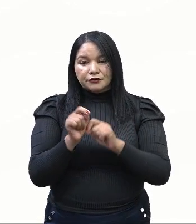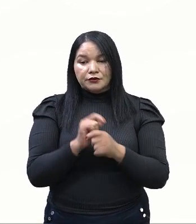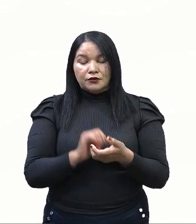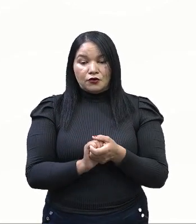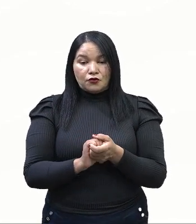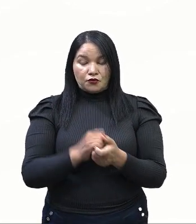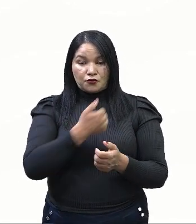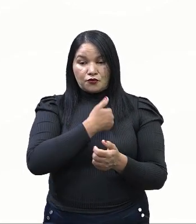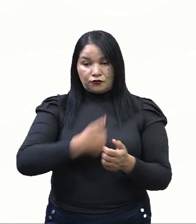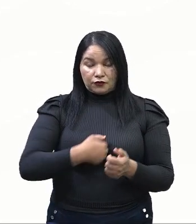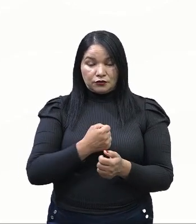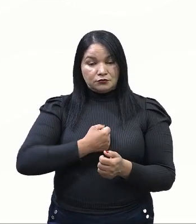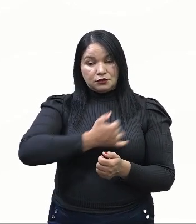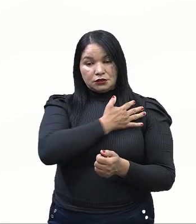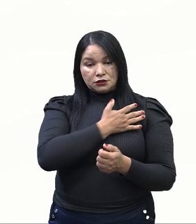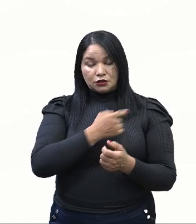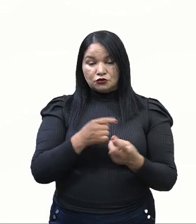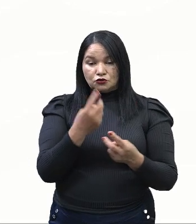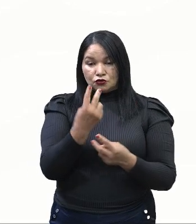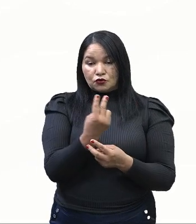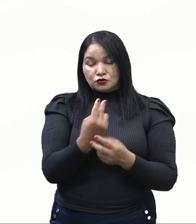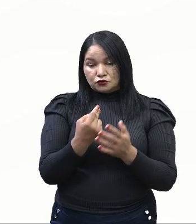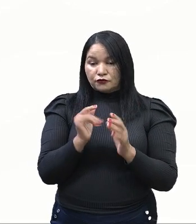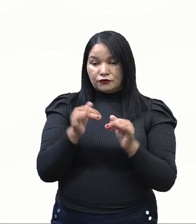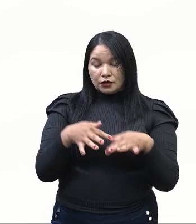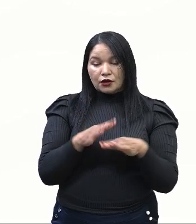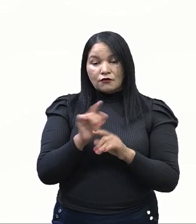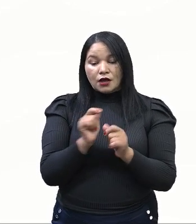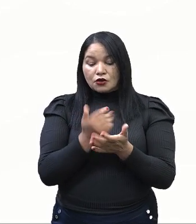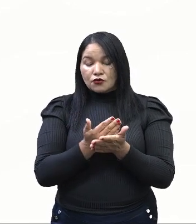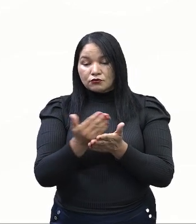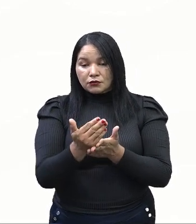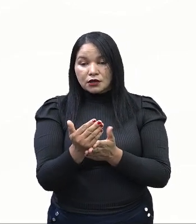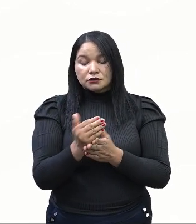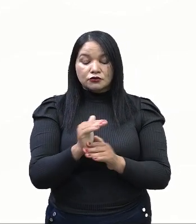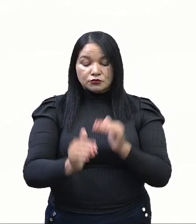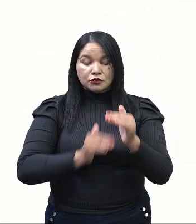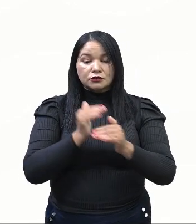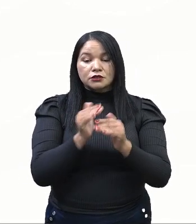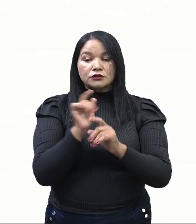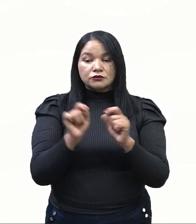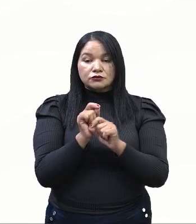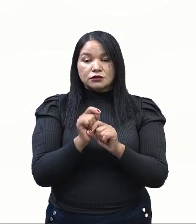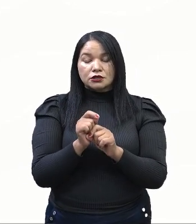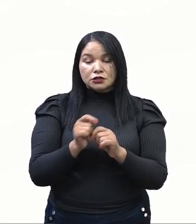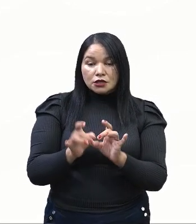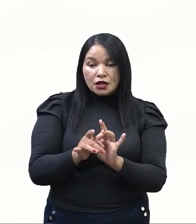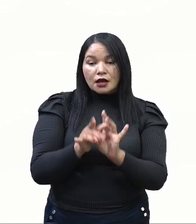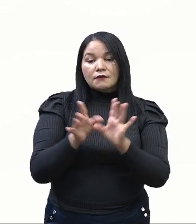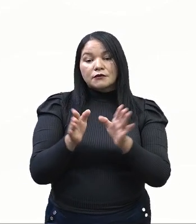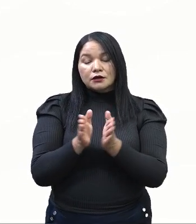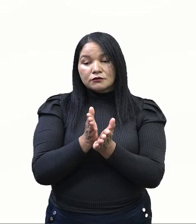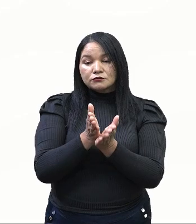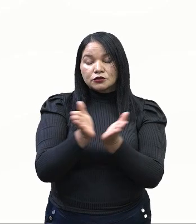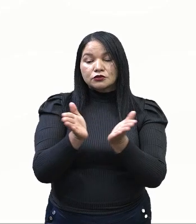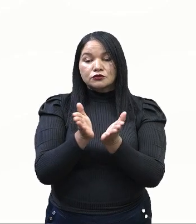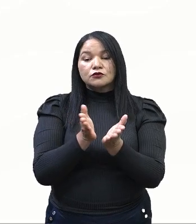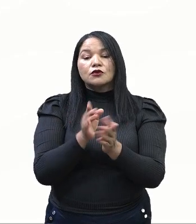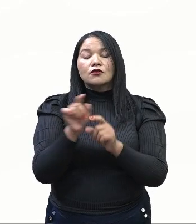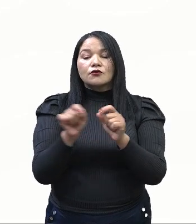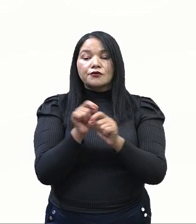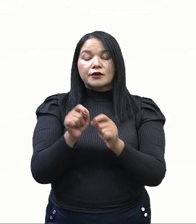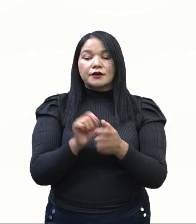governos militares, vai iniciar um processo de distensão política, de abertura política.